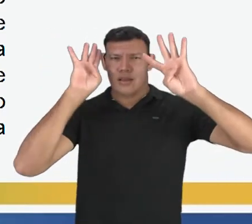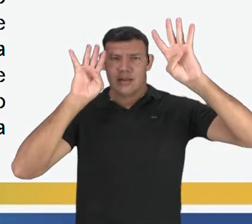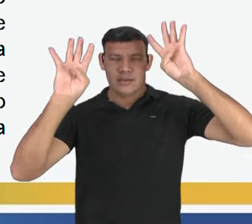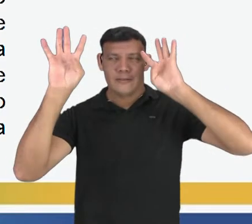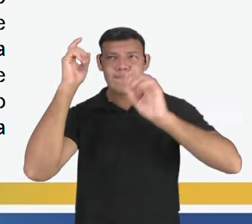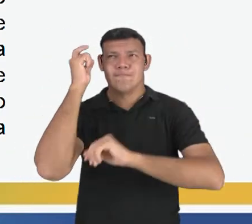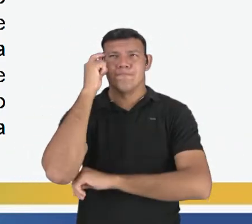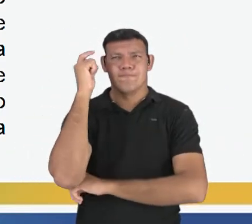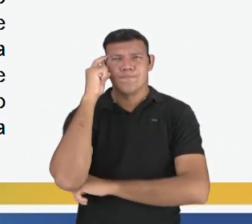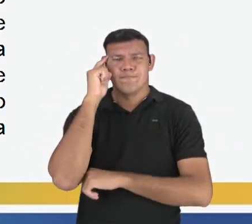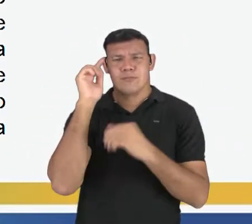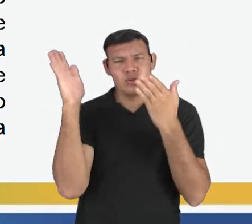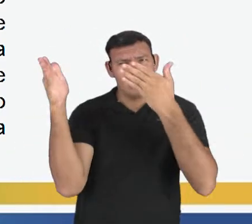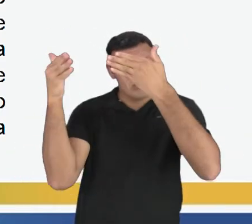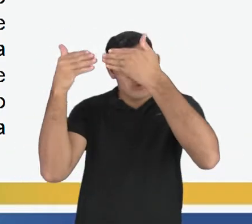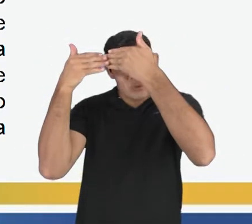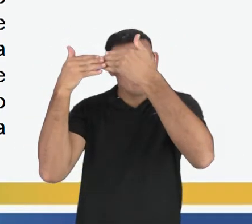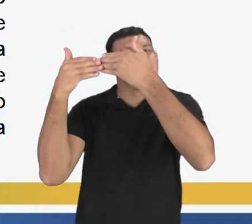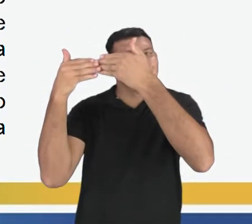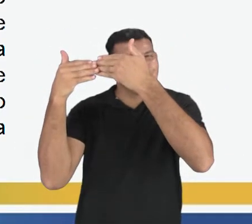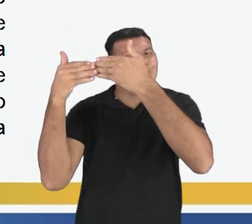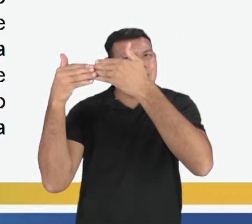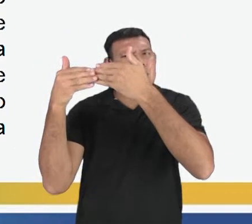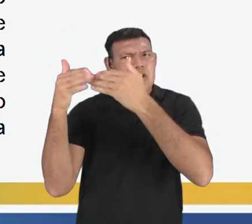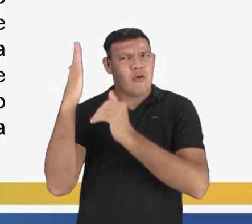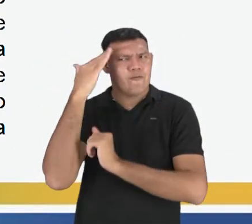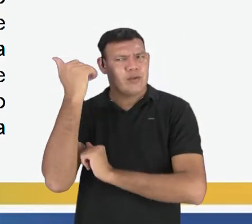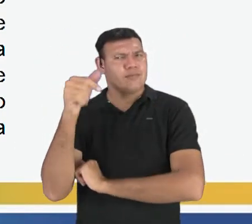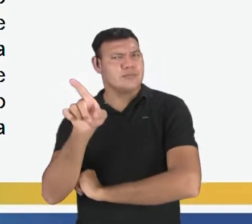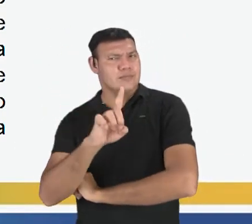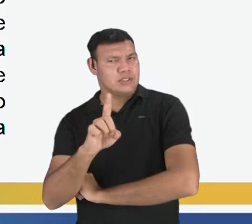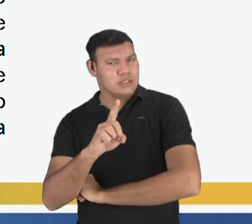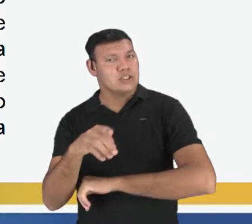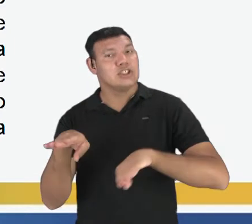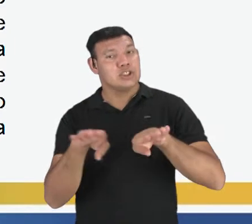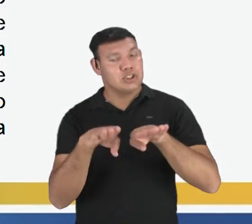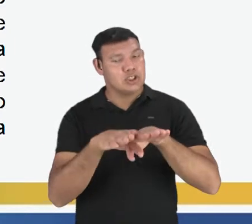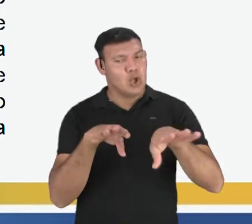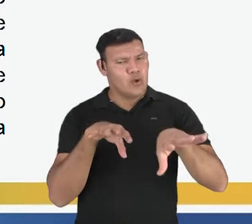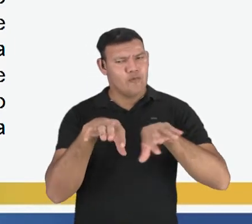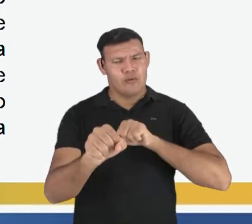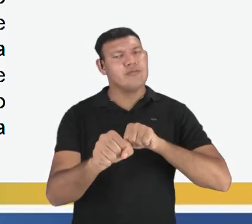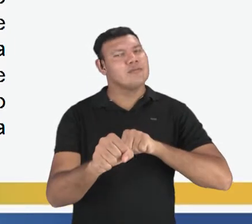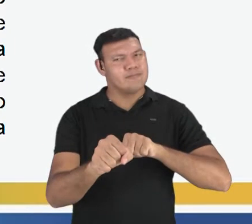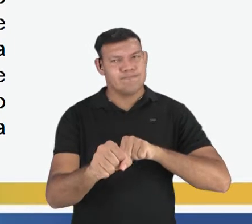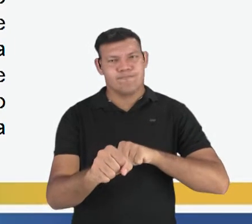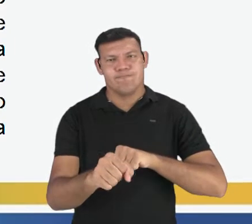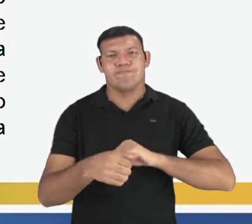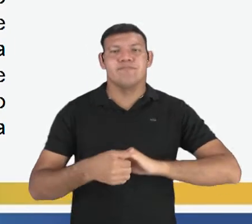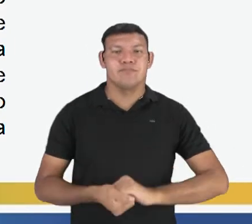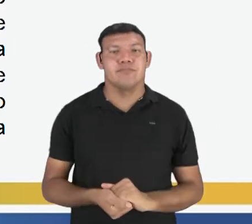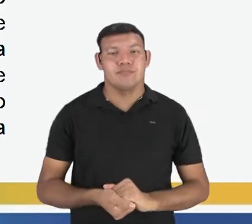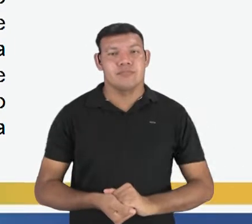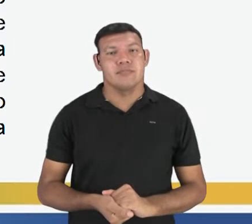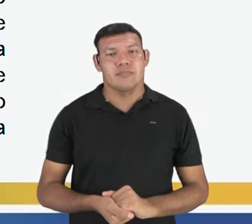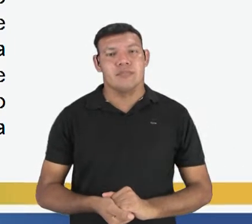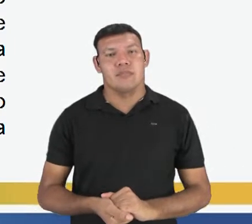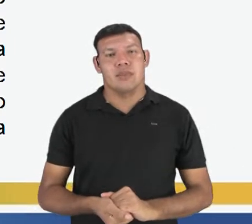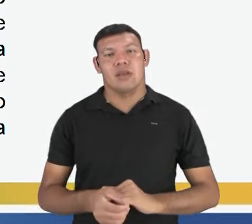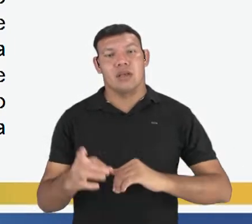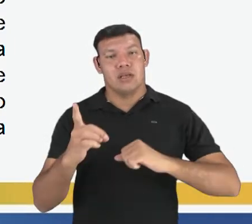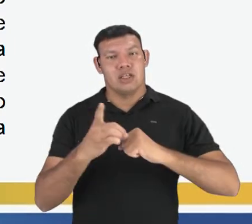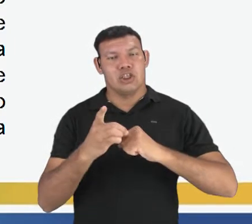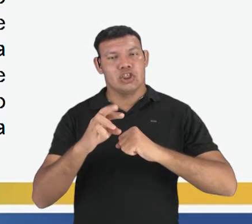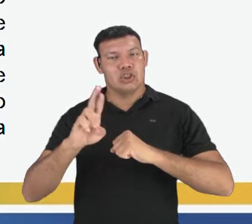que filosofar não está fechado somente aos filósofos consagrados, ou com a formação acadêmica relevante. Né? É o caso